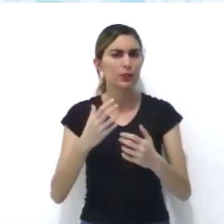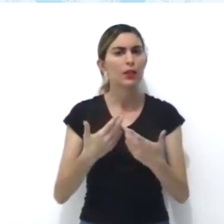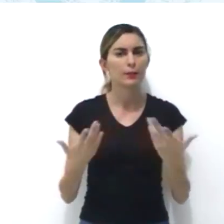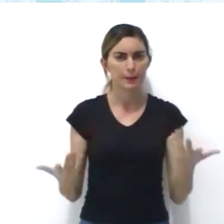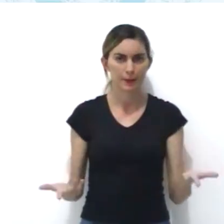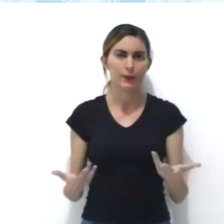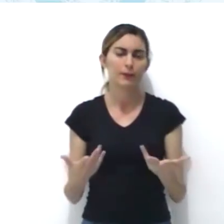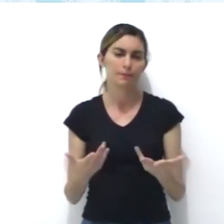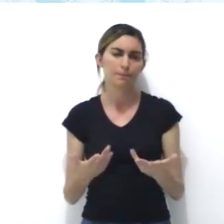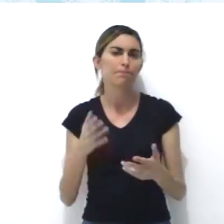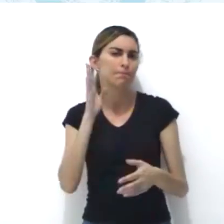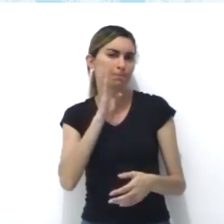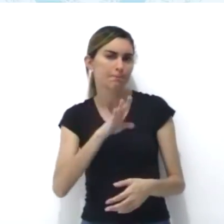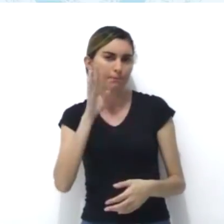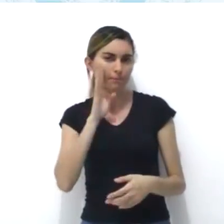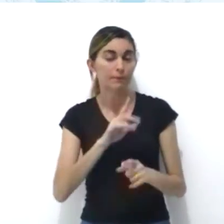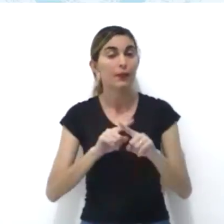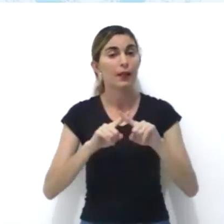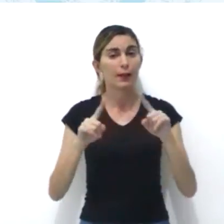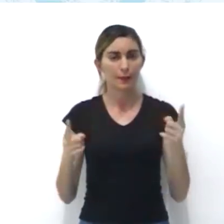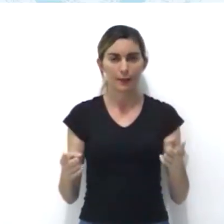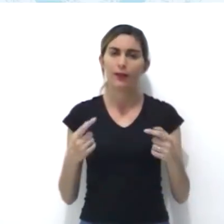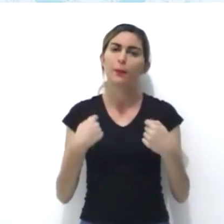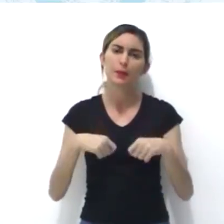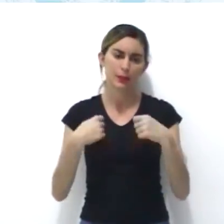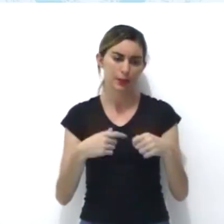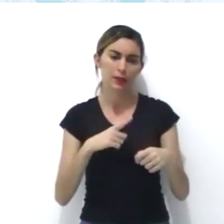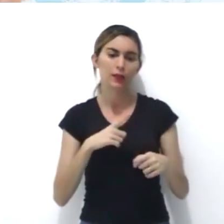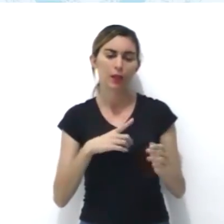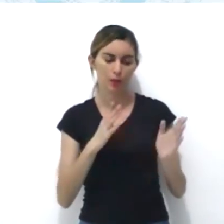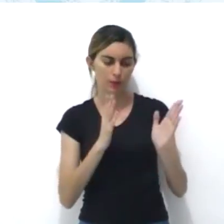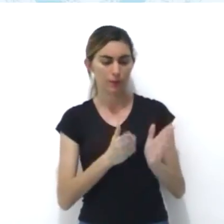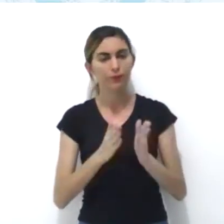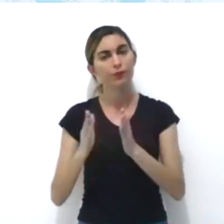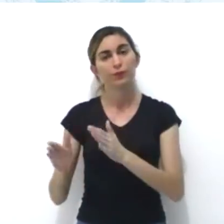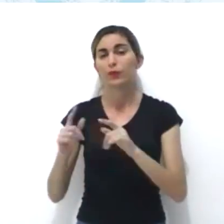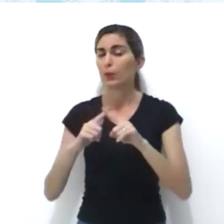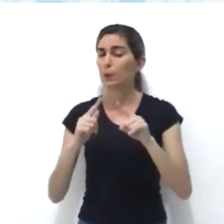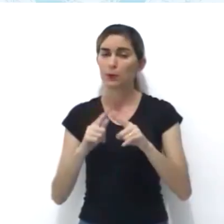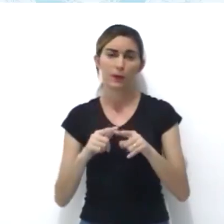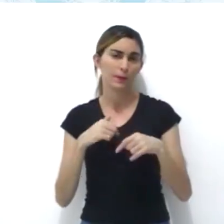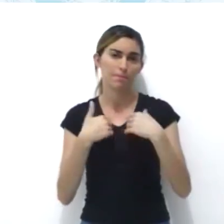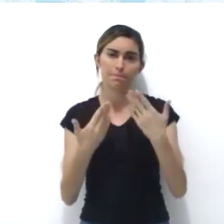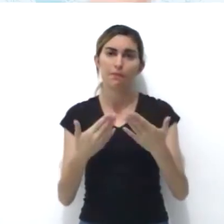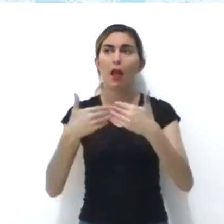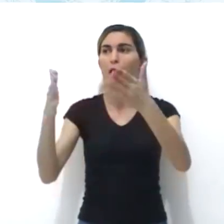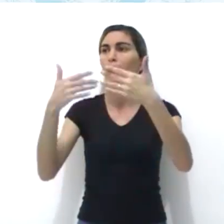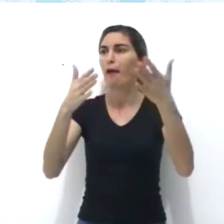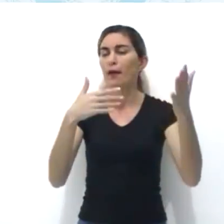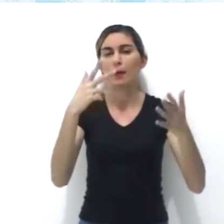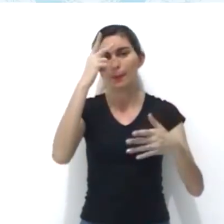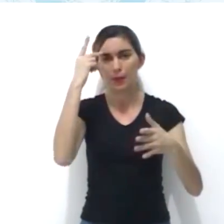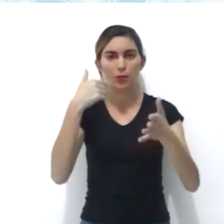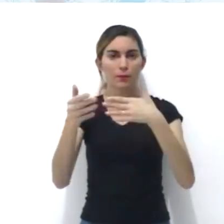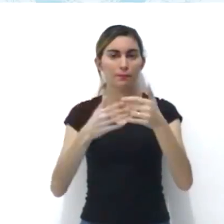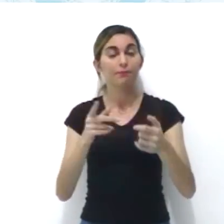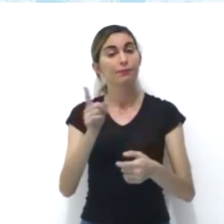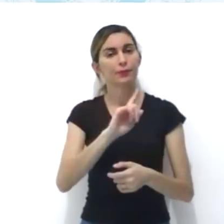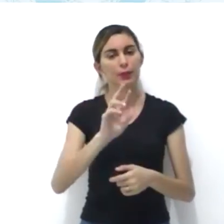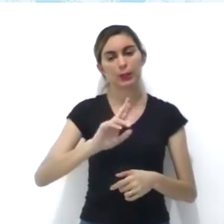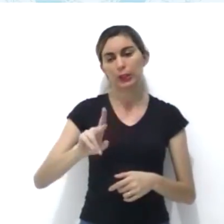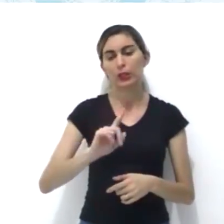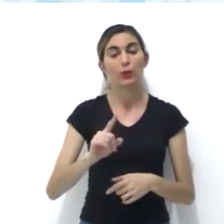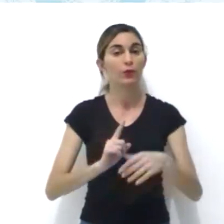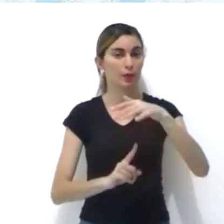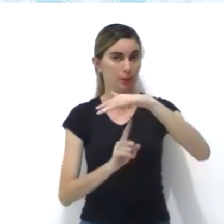são muito legais. Mas, obviamente, tem que ter uma organização, né? Porque senão vai abrir para todo mundo?